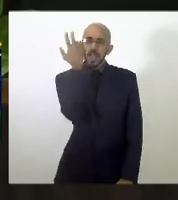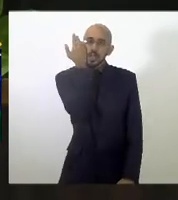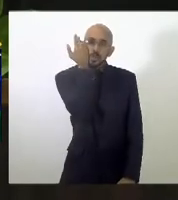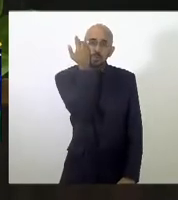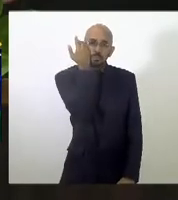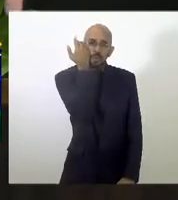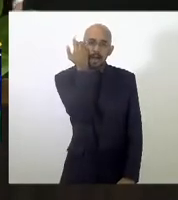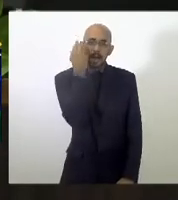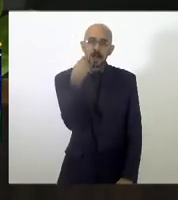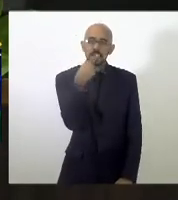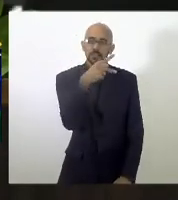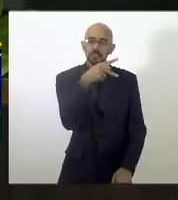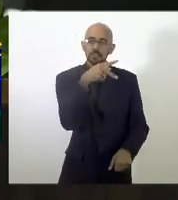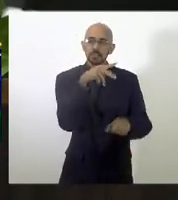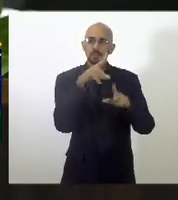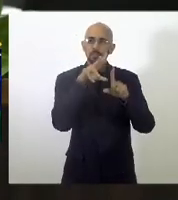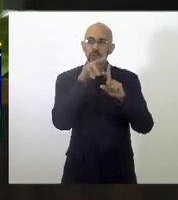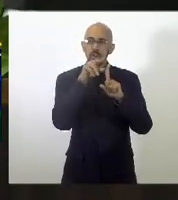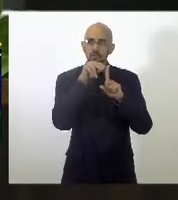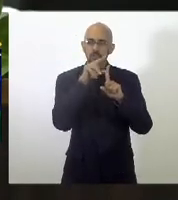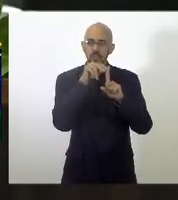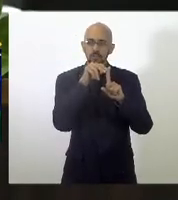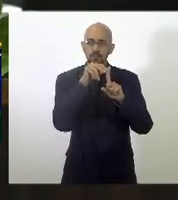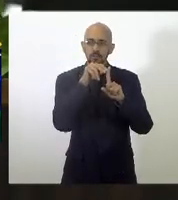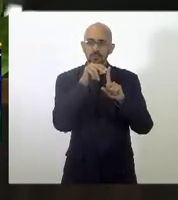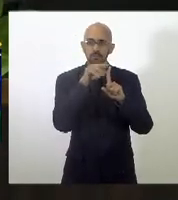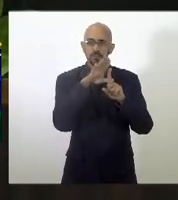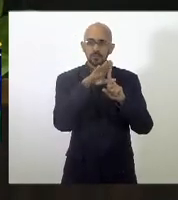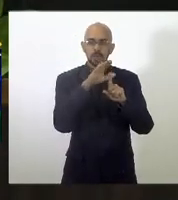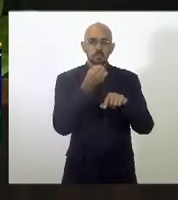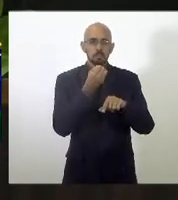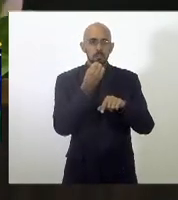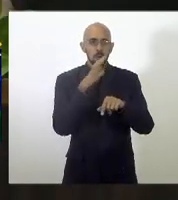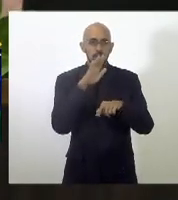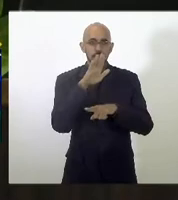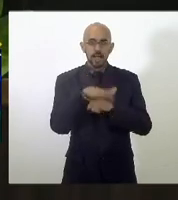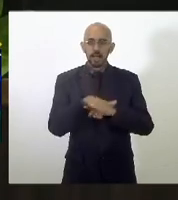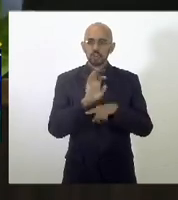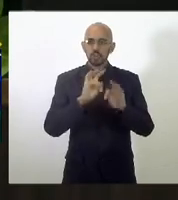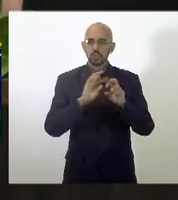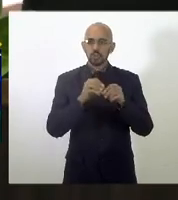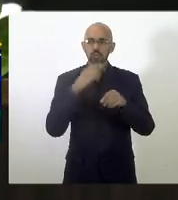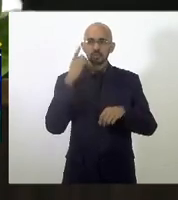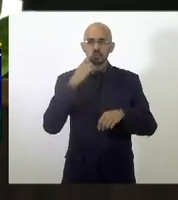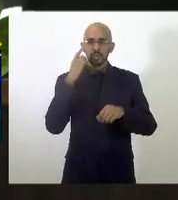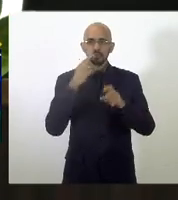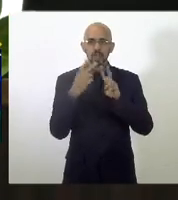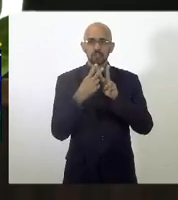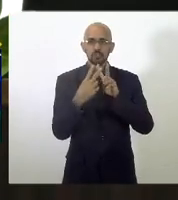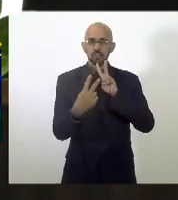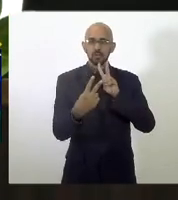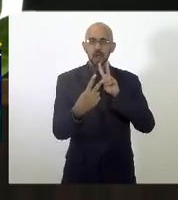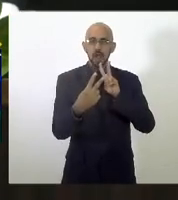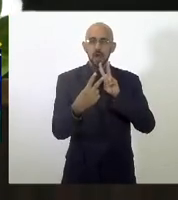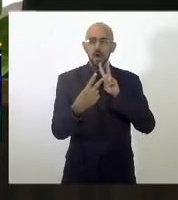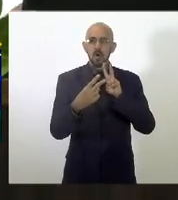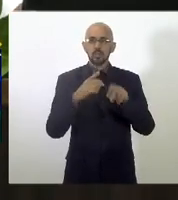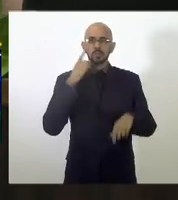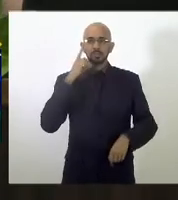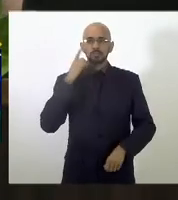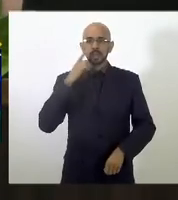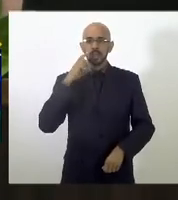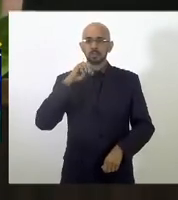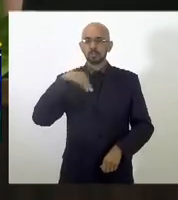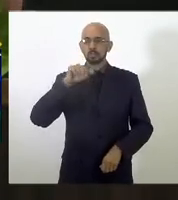Coelho. Primeiro, boa tarde a... aos deputados que estão remotamente, deputado Carlos Mink,